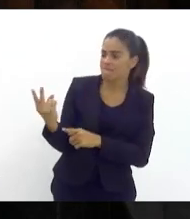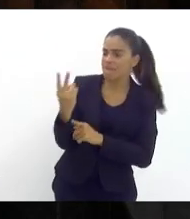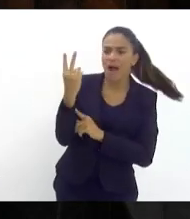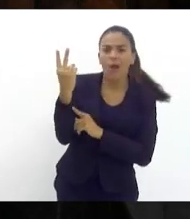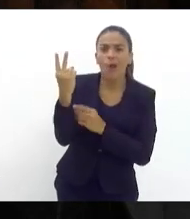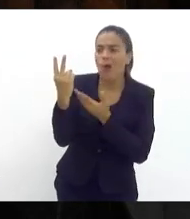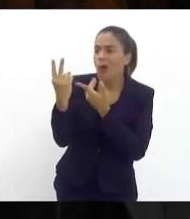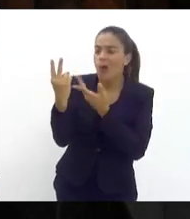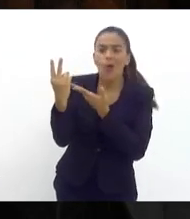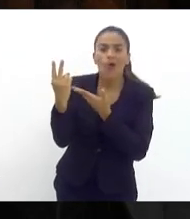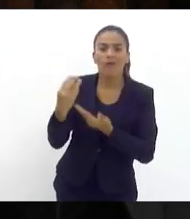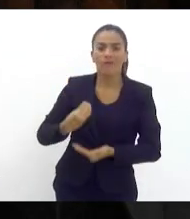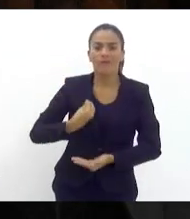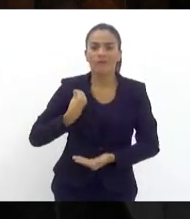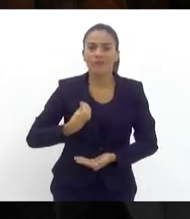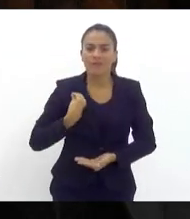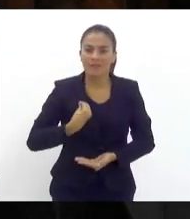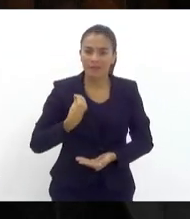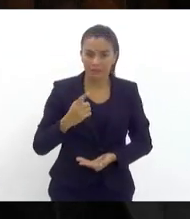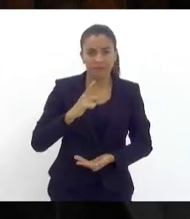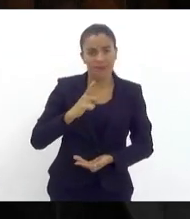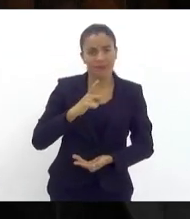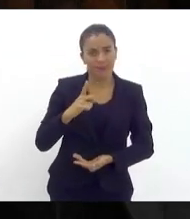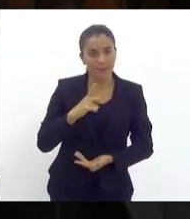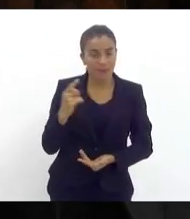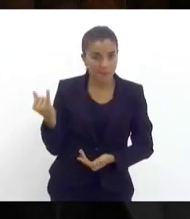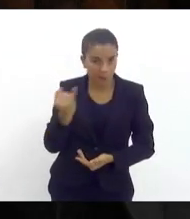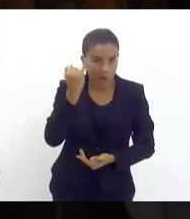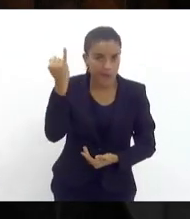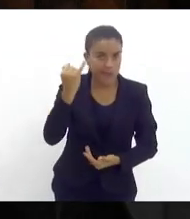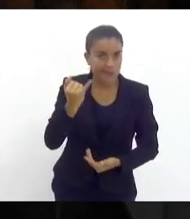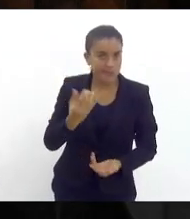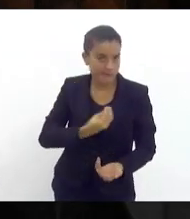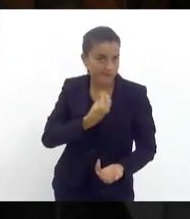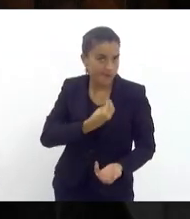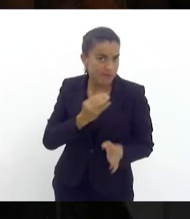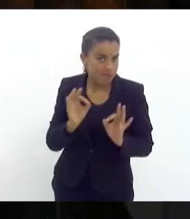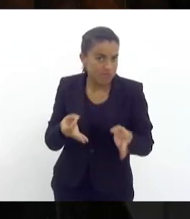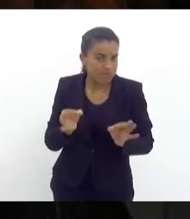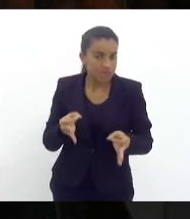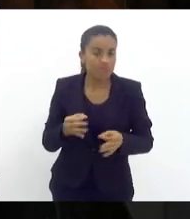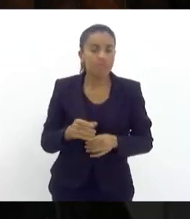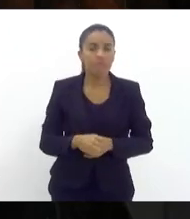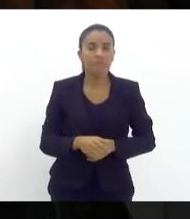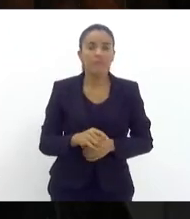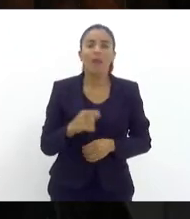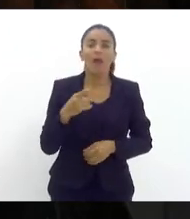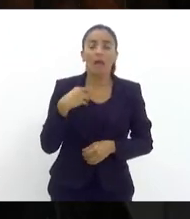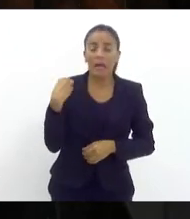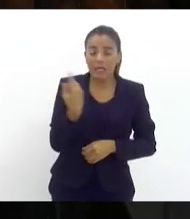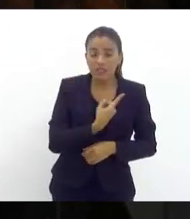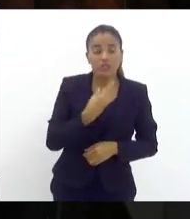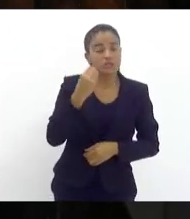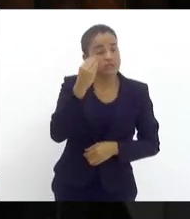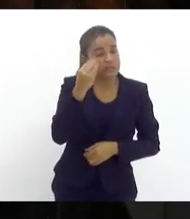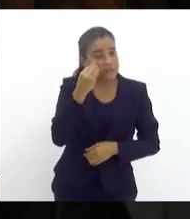das nossas vidas e um deles é a gente tentar minimamente